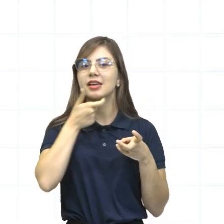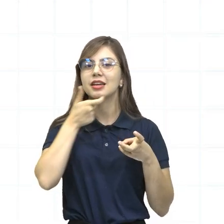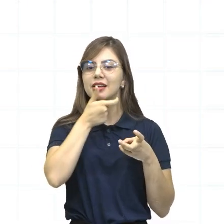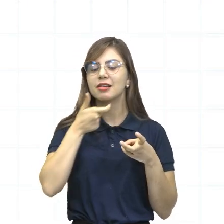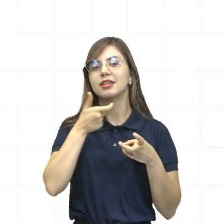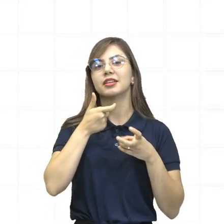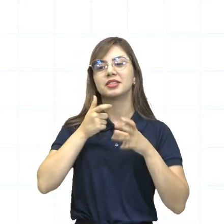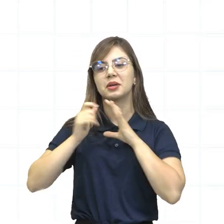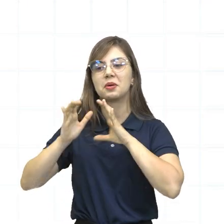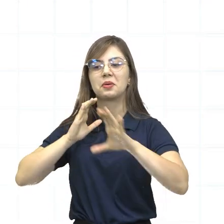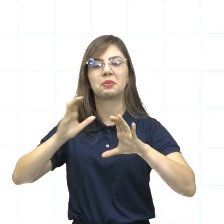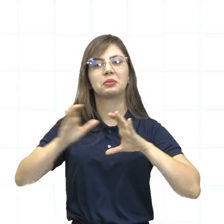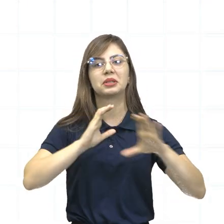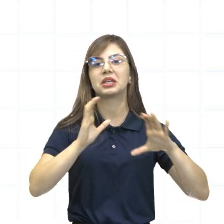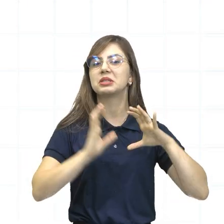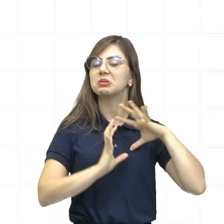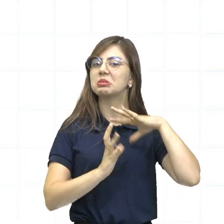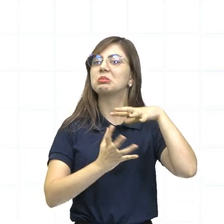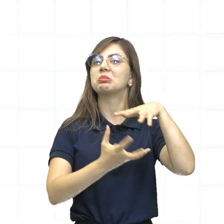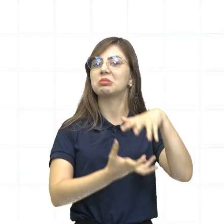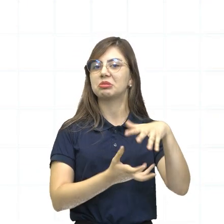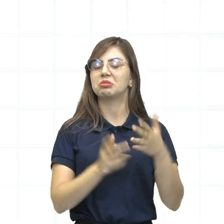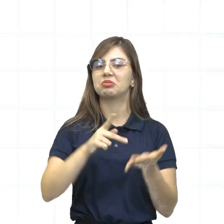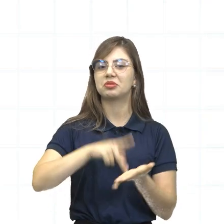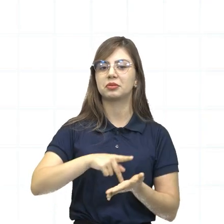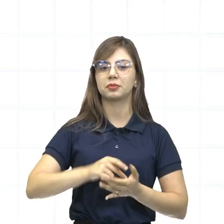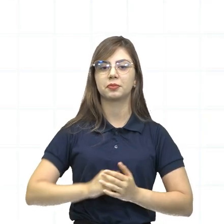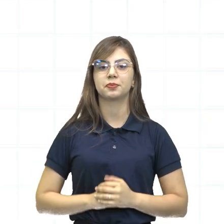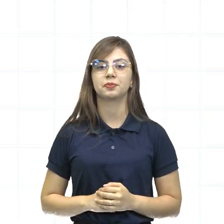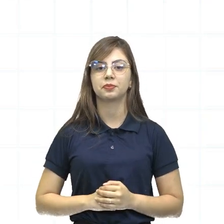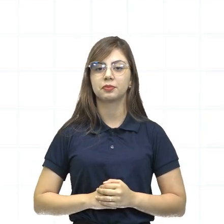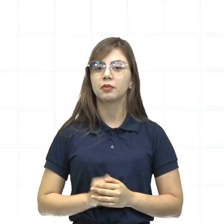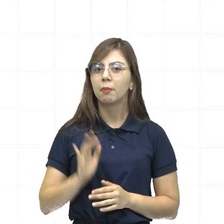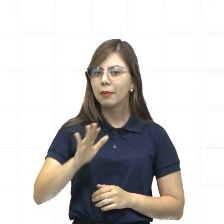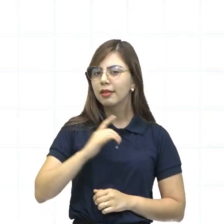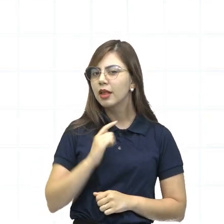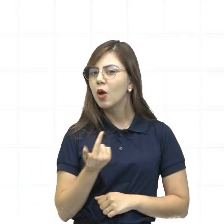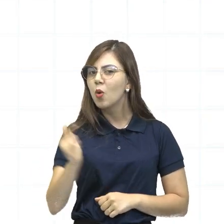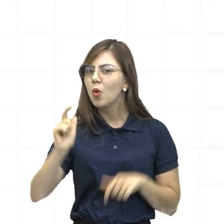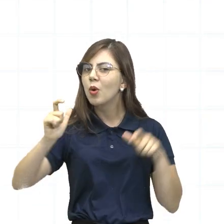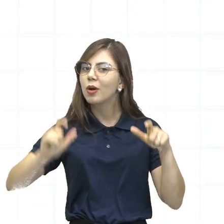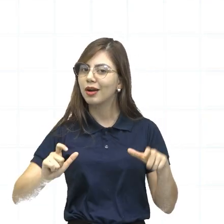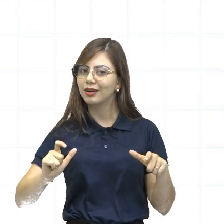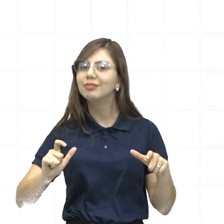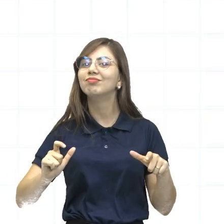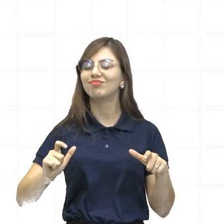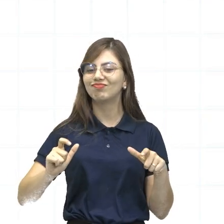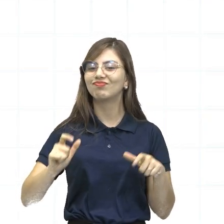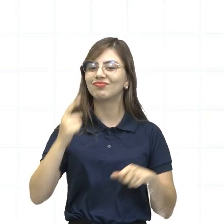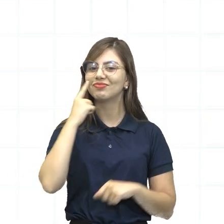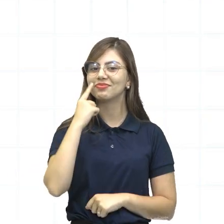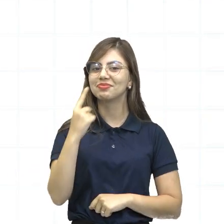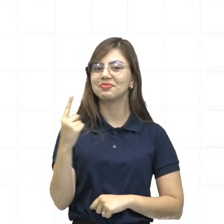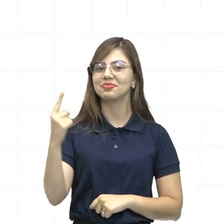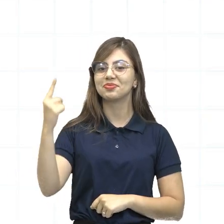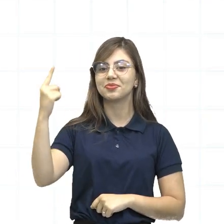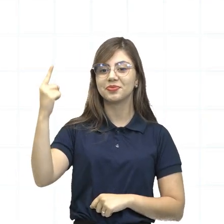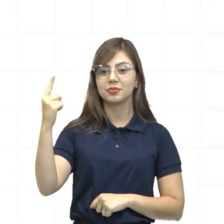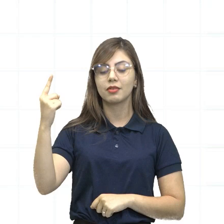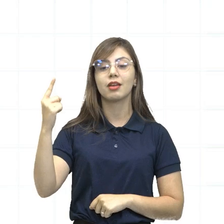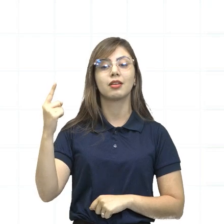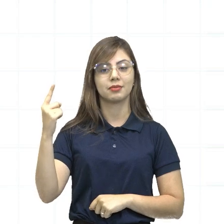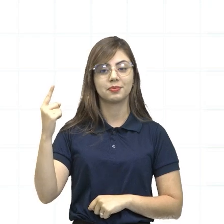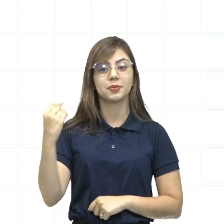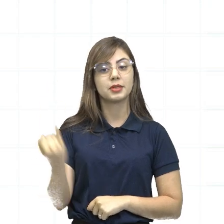franca. Onde mais este inglês atua? Vamos ver. Um atributo